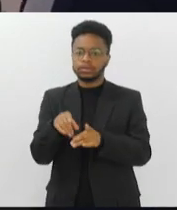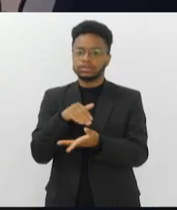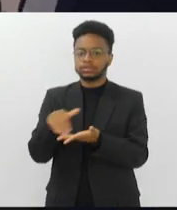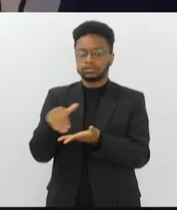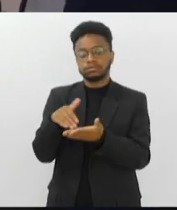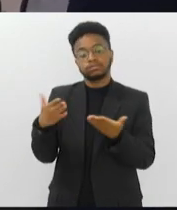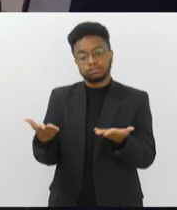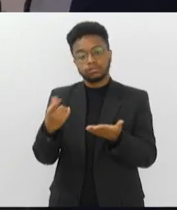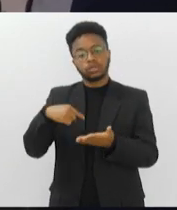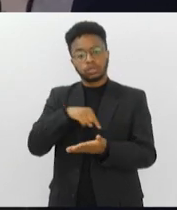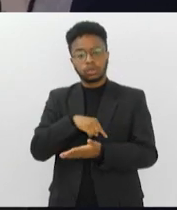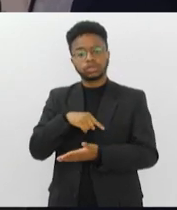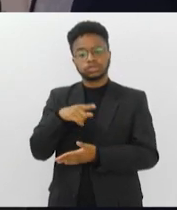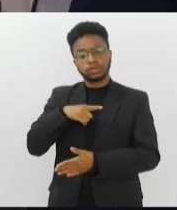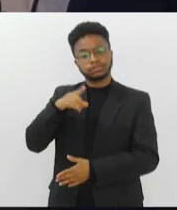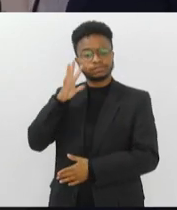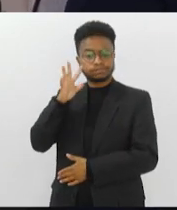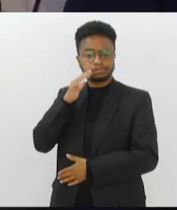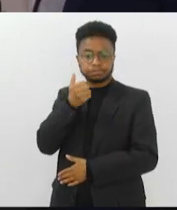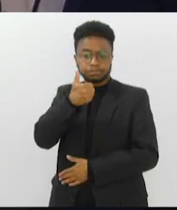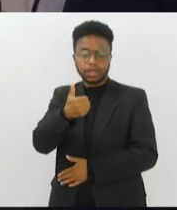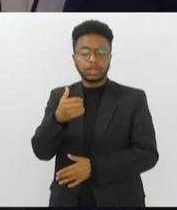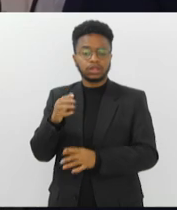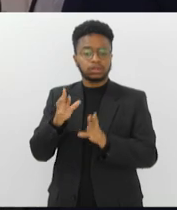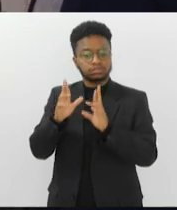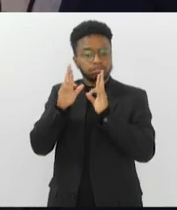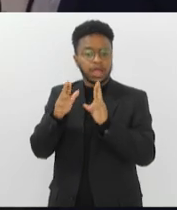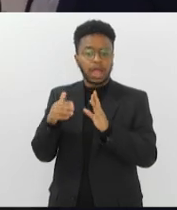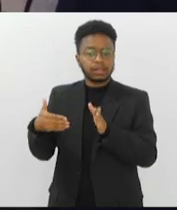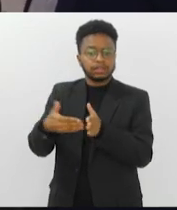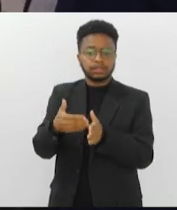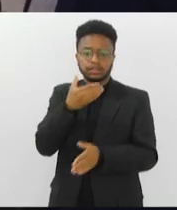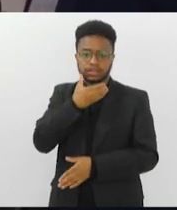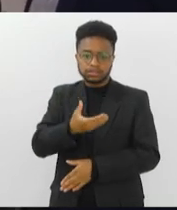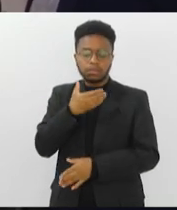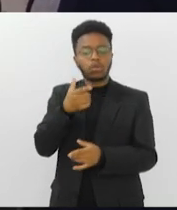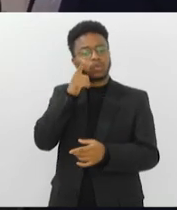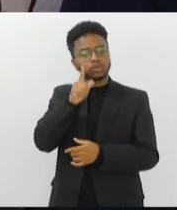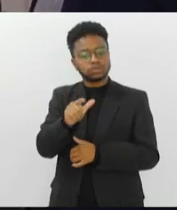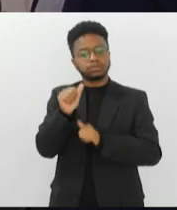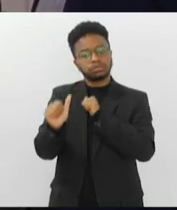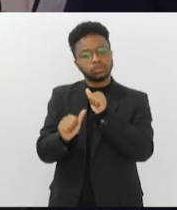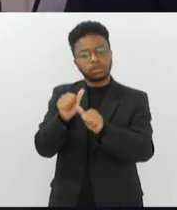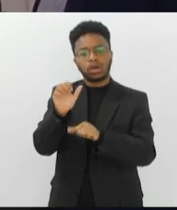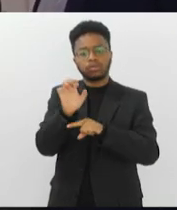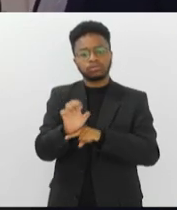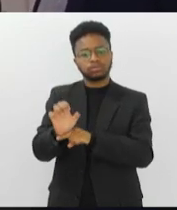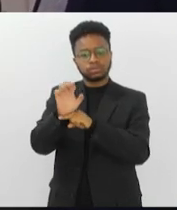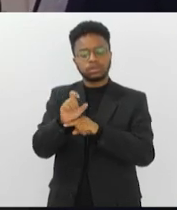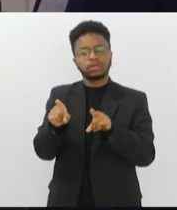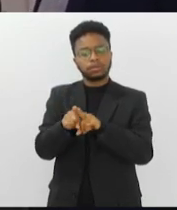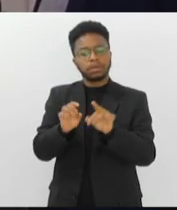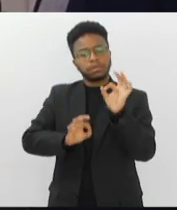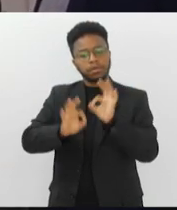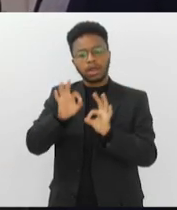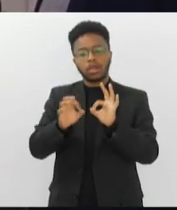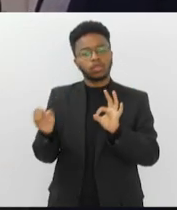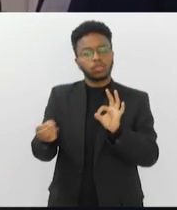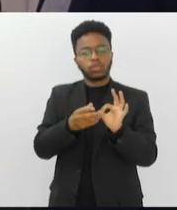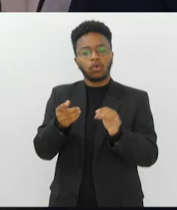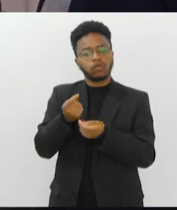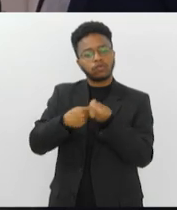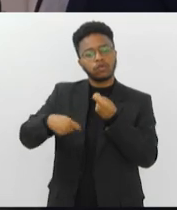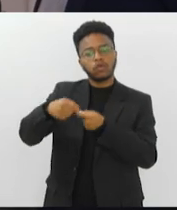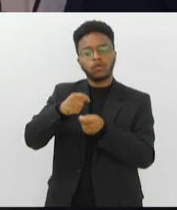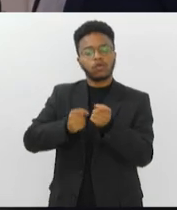a gente está com uma boa perspectiva aí que a gente até o final do ano consiga migrar o Estado, preparar ele para um novo patamar de